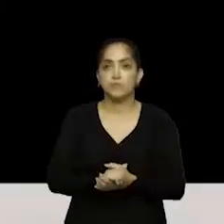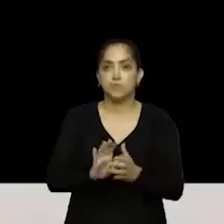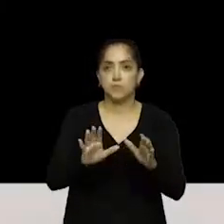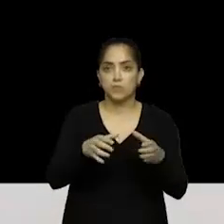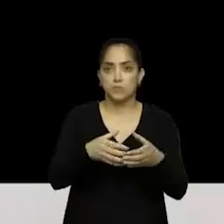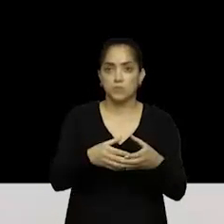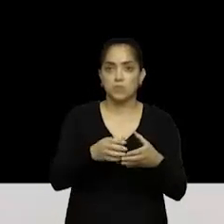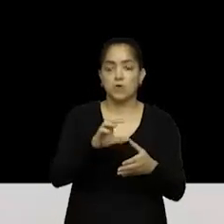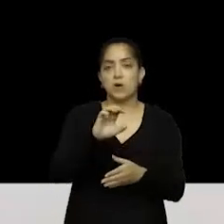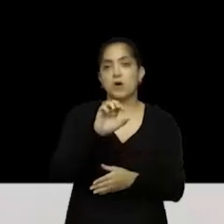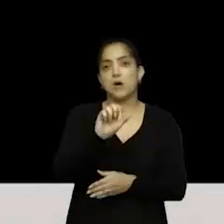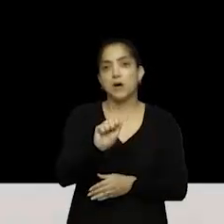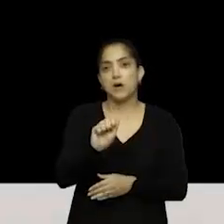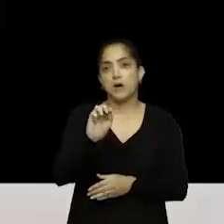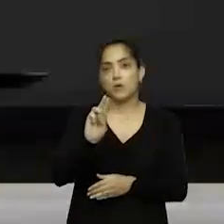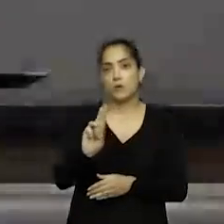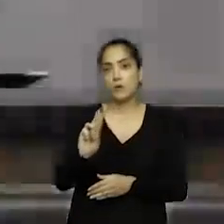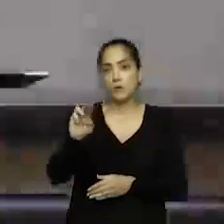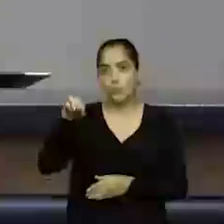AUM Espaço Luz.